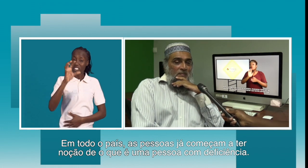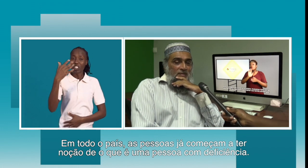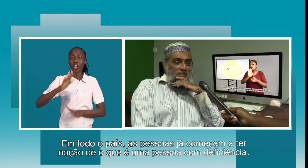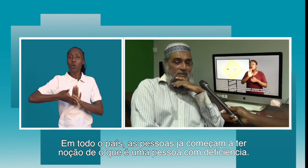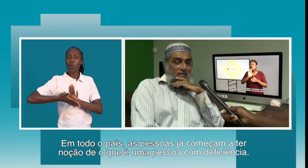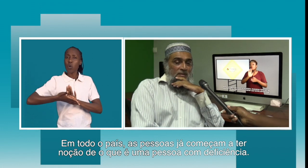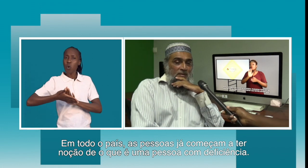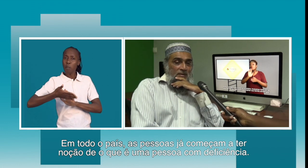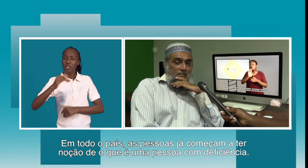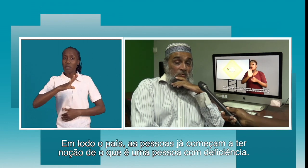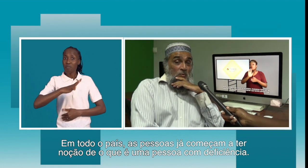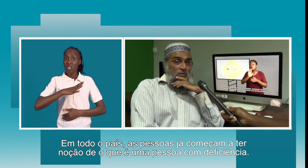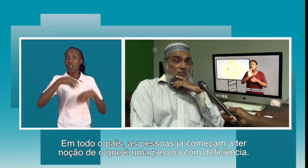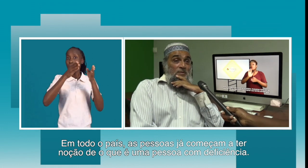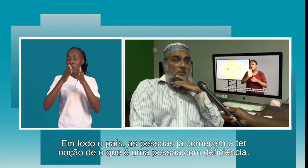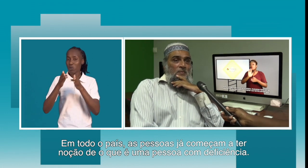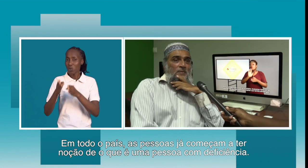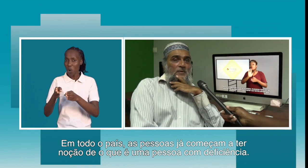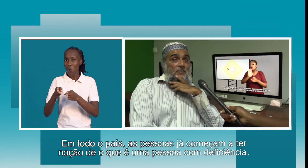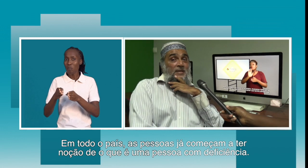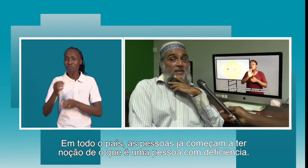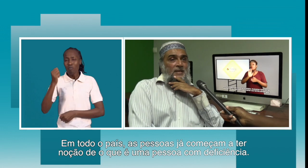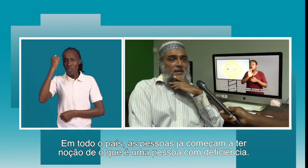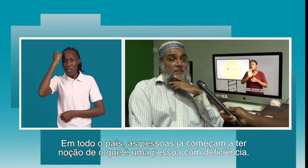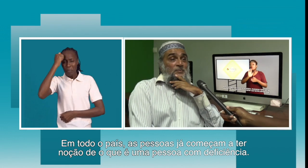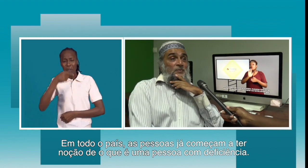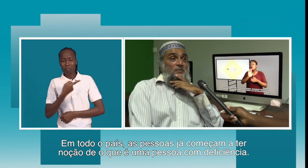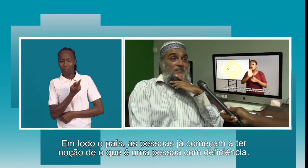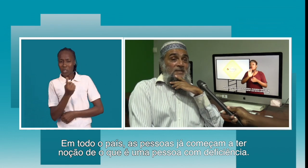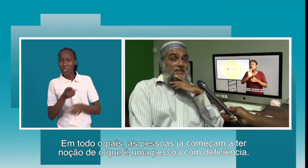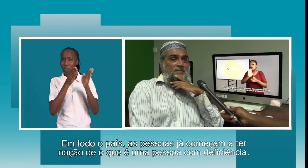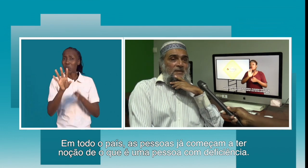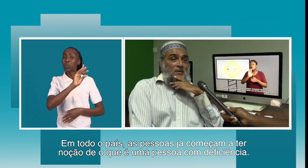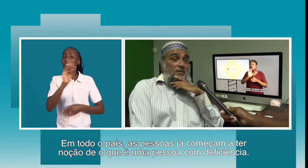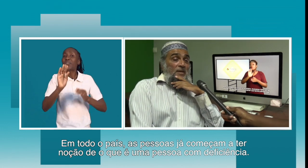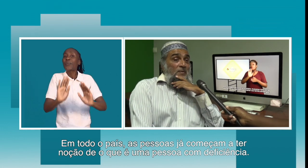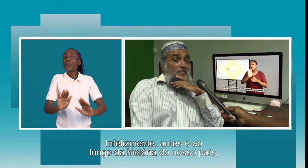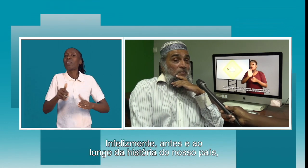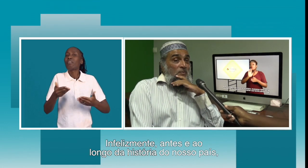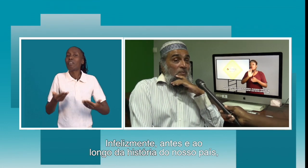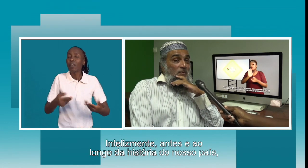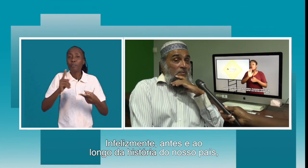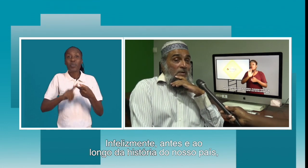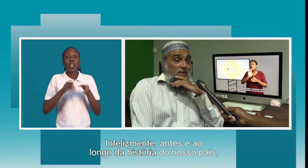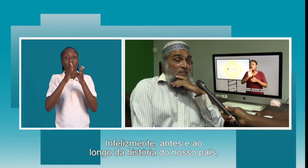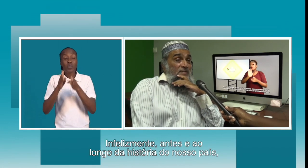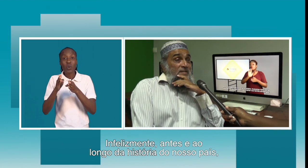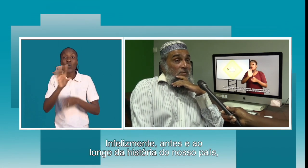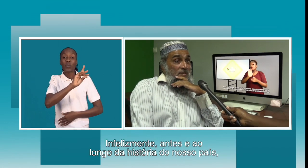começam a ter pessoas noção, o que é uma pessoa com deficiência, o que é uma pessoa com